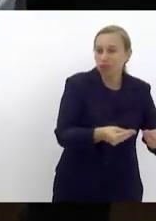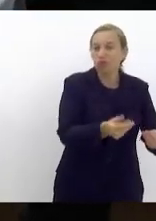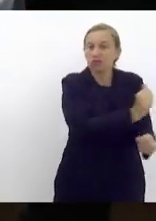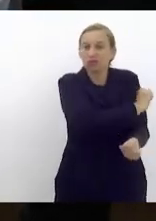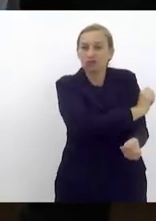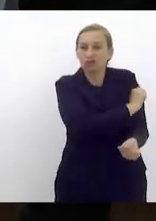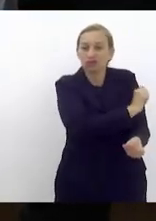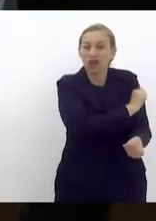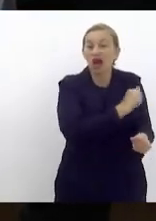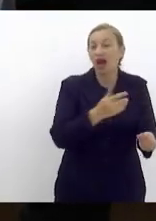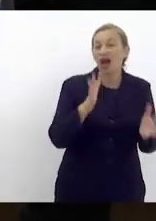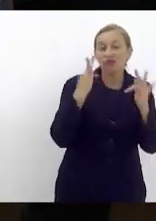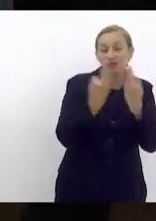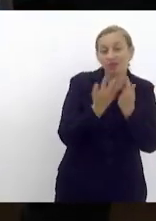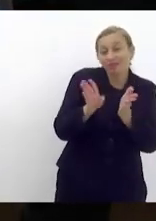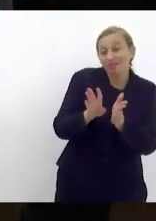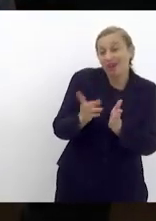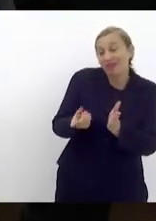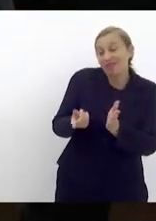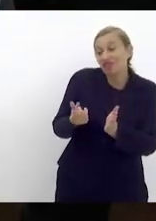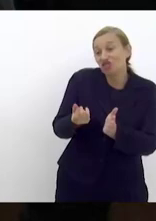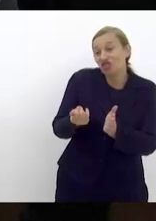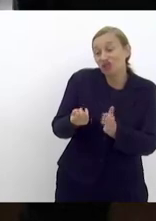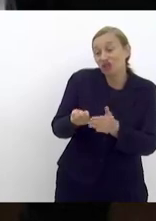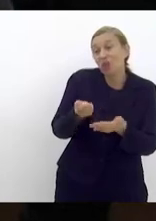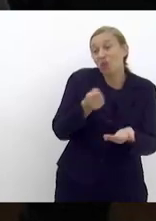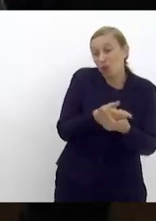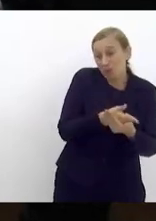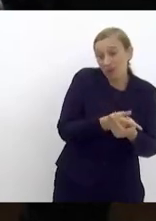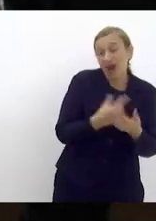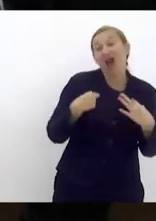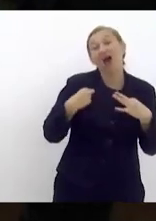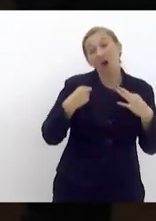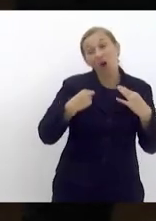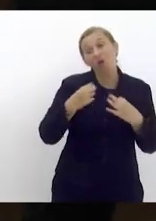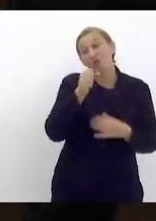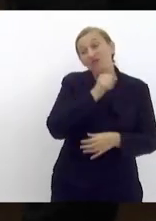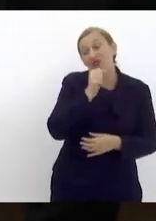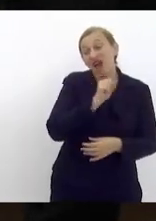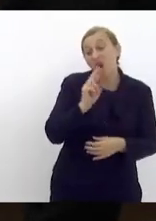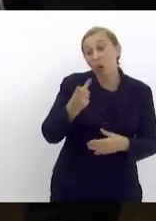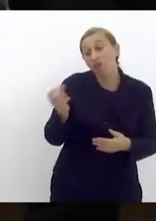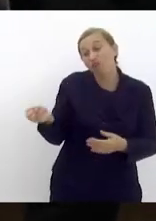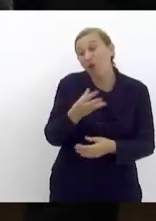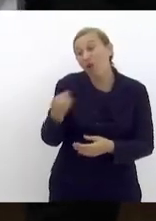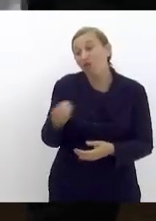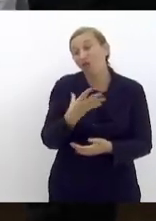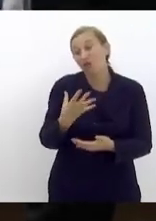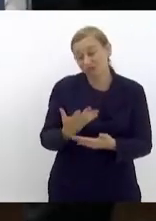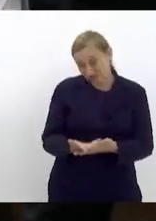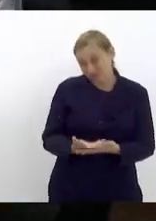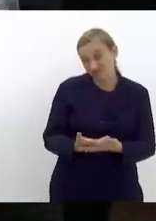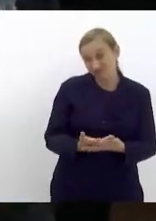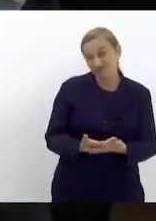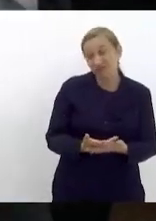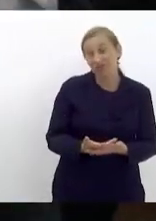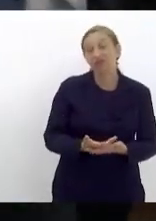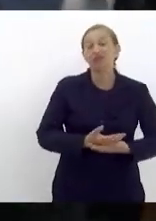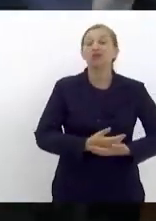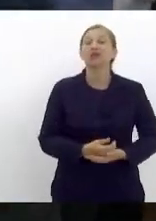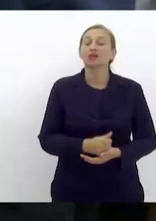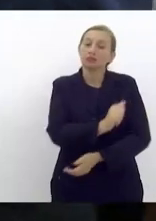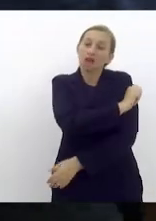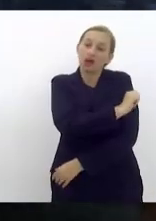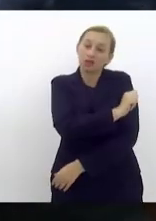acabam gastando seu recurso para poder ou comprar uniformes antigos ou para poder comprar a roupa adequada para os nossos